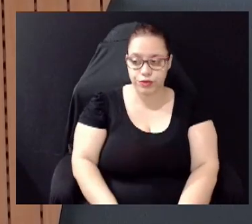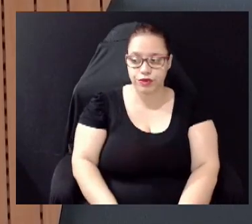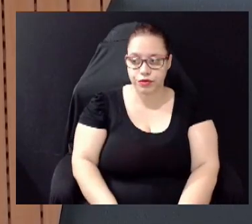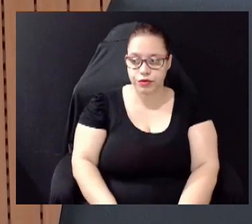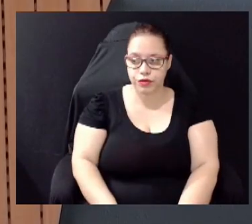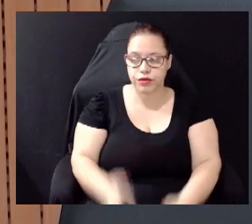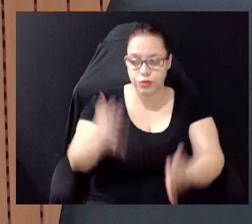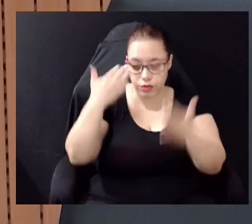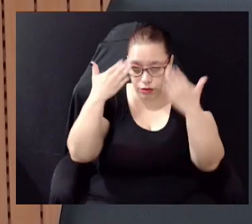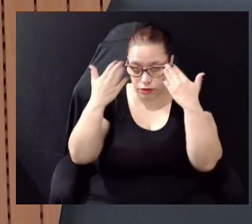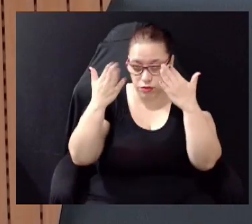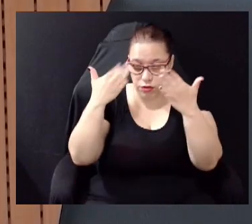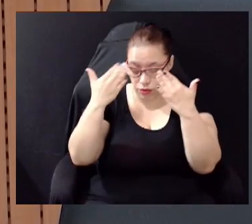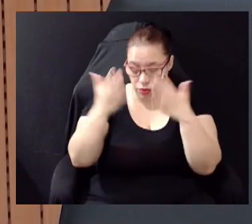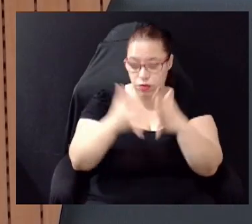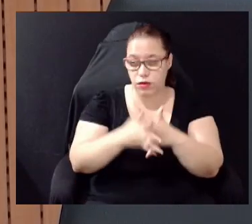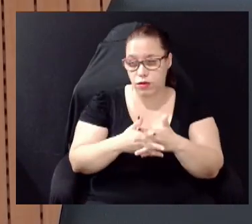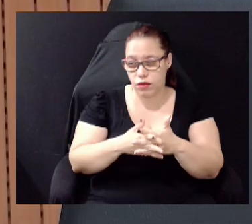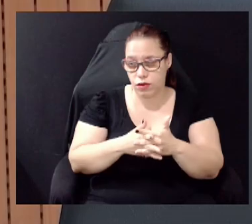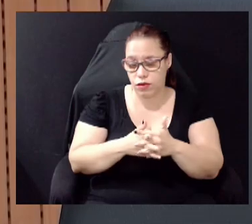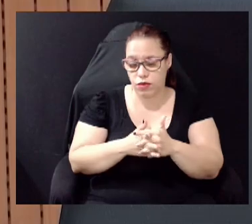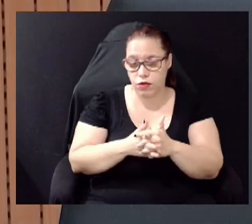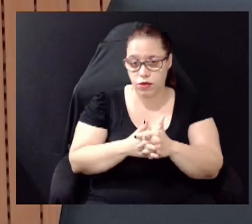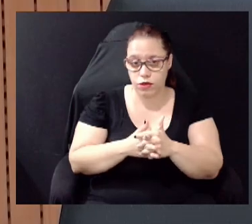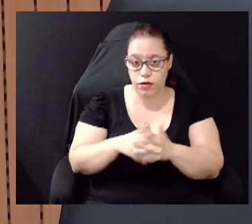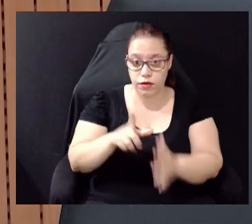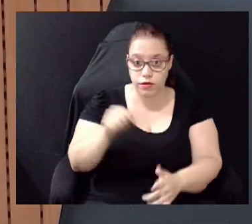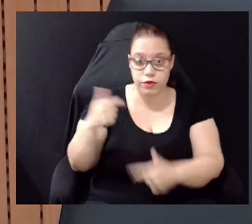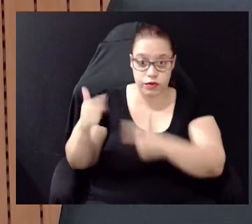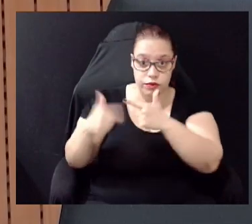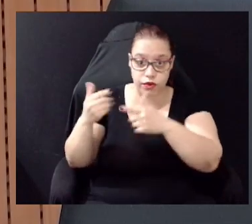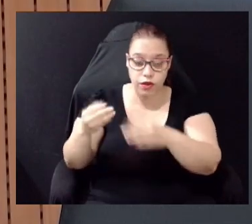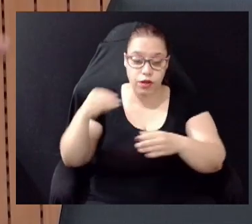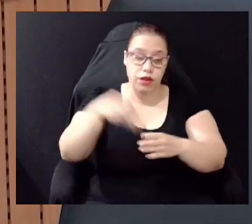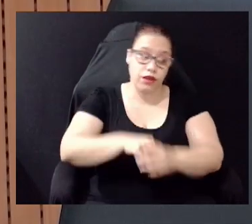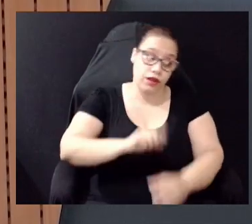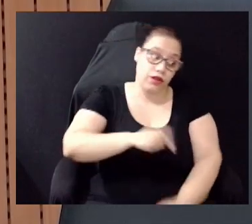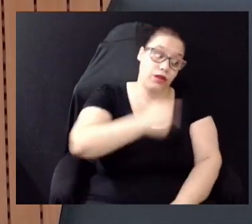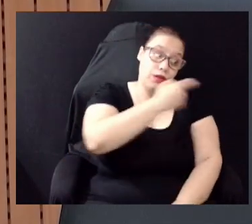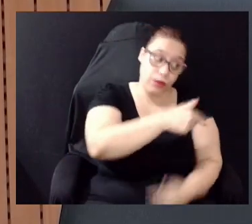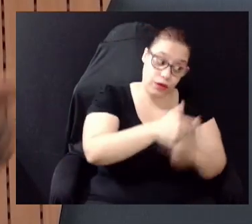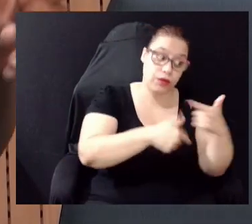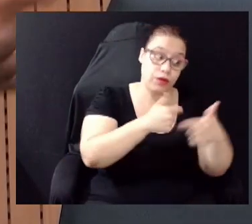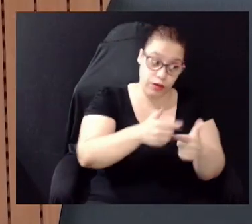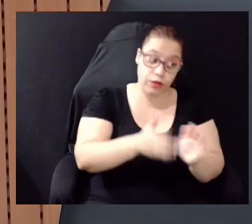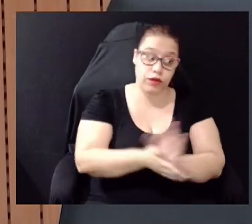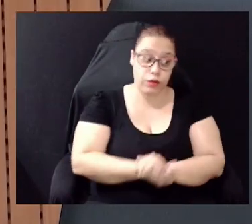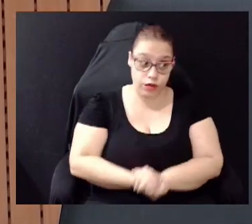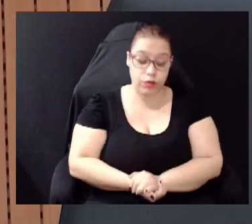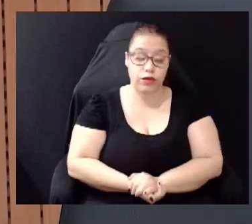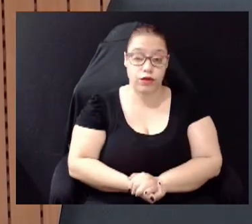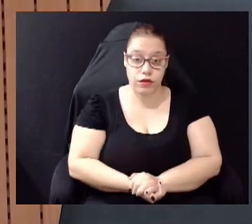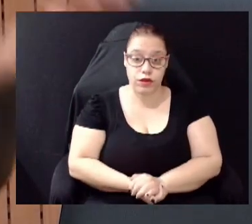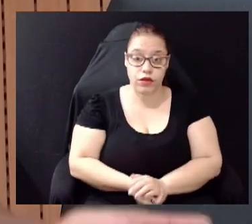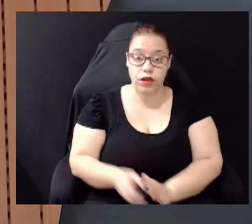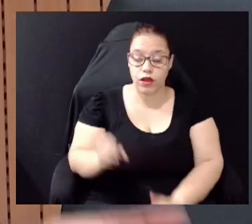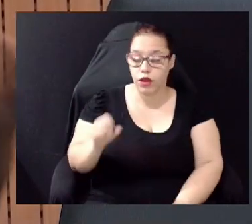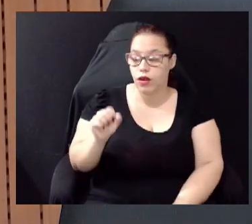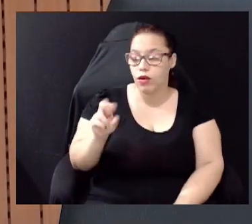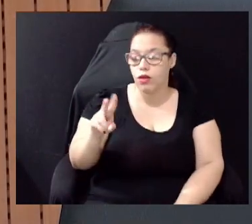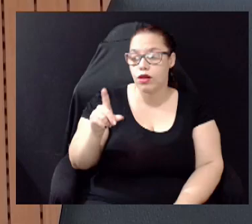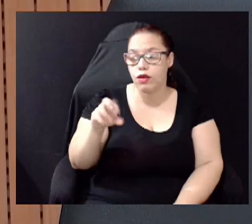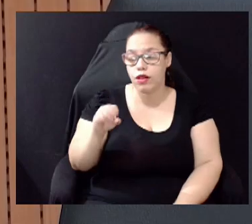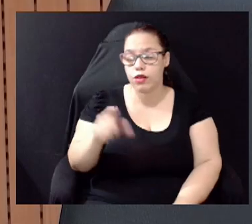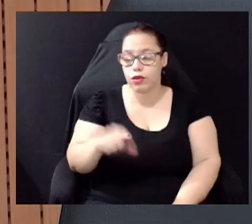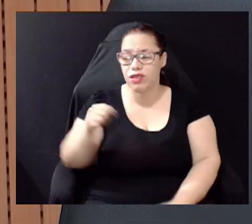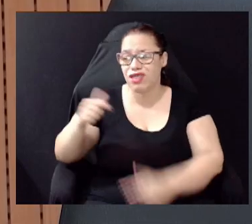psicológico, sai de um trabalho e entra no outro, como ele acabou de falar, né? Sai de um emprego, já